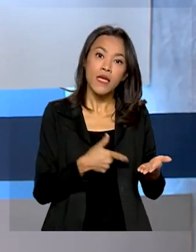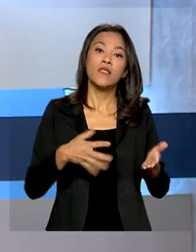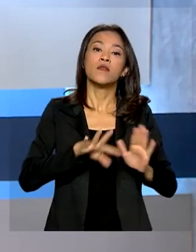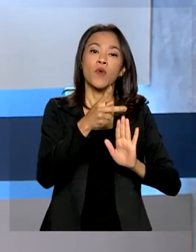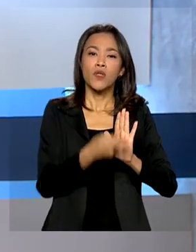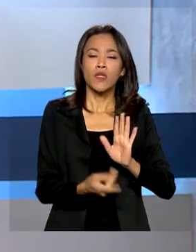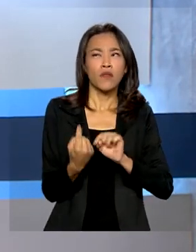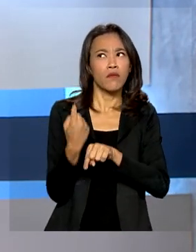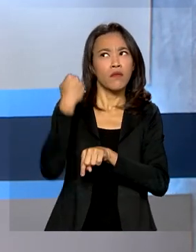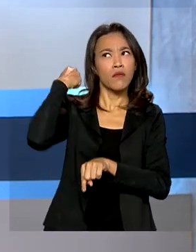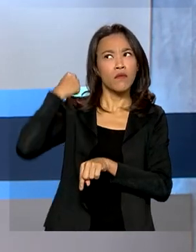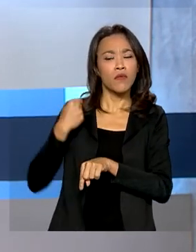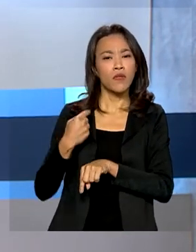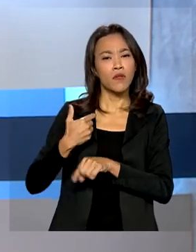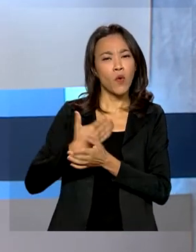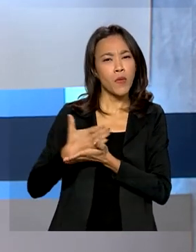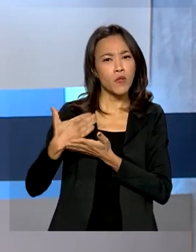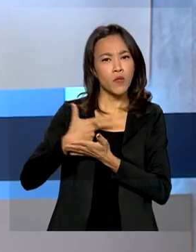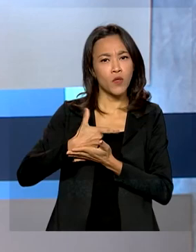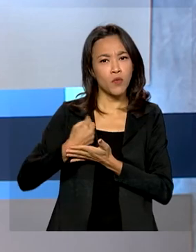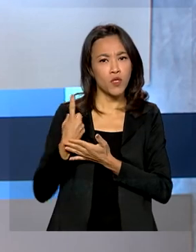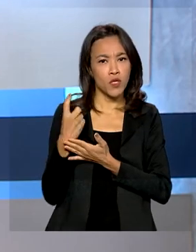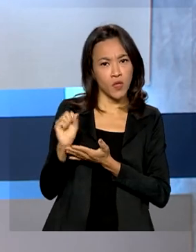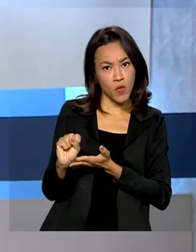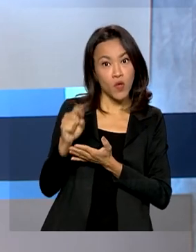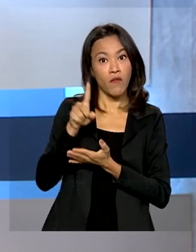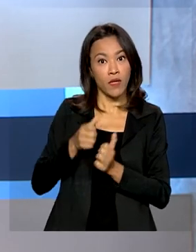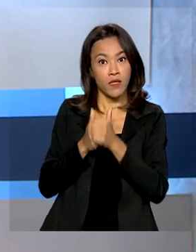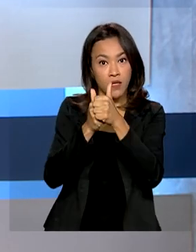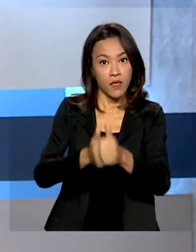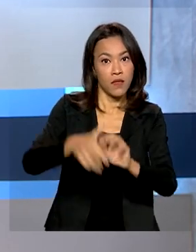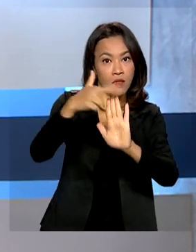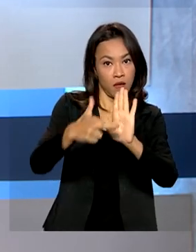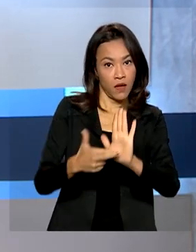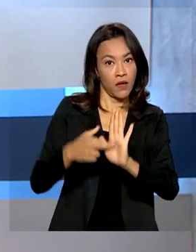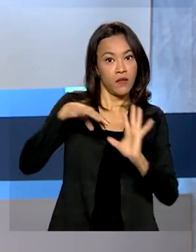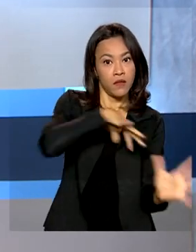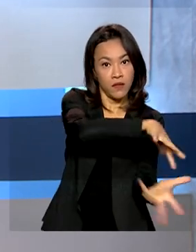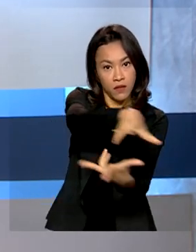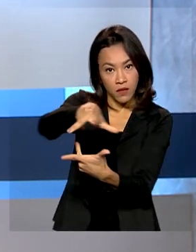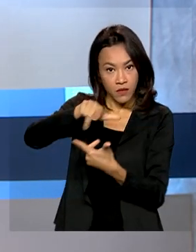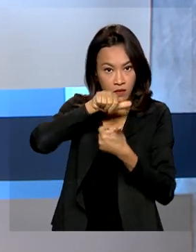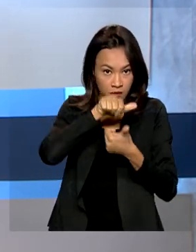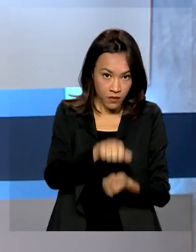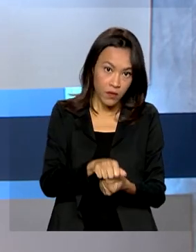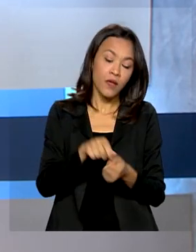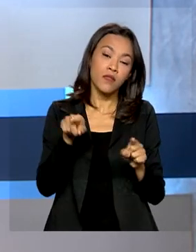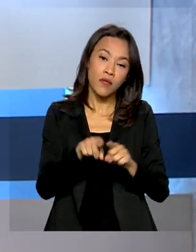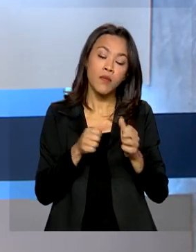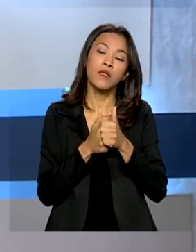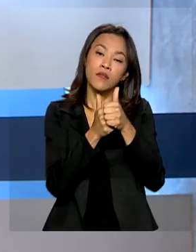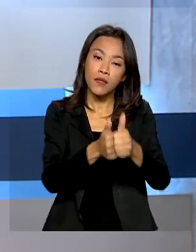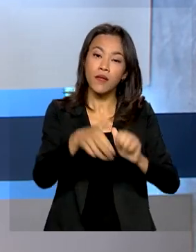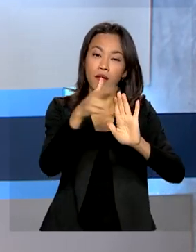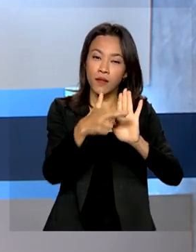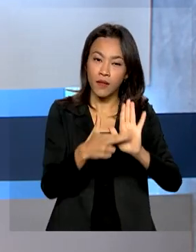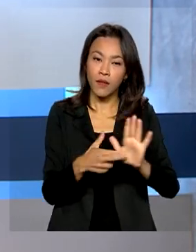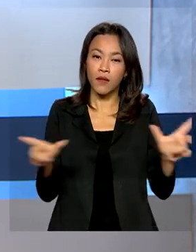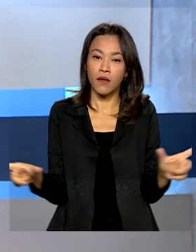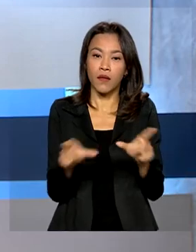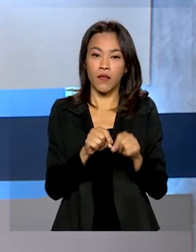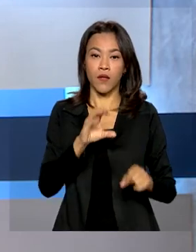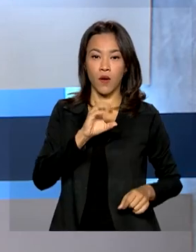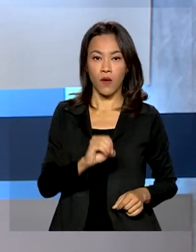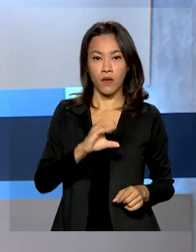desenvolvido em 2018, o país deve se alinhar a padrões internacionais e a diretrizes da Organização para a Cooperação e